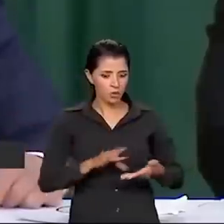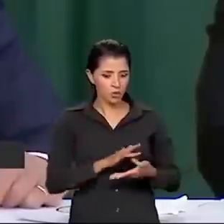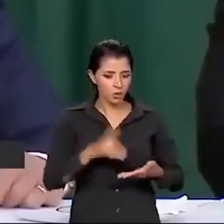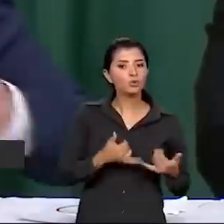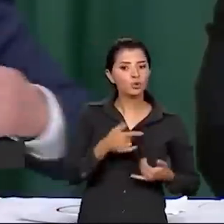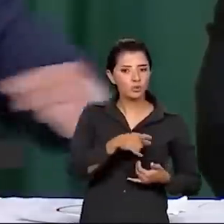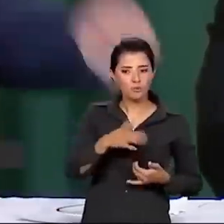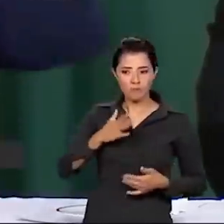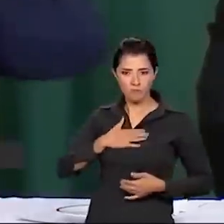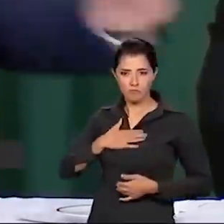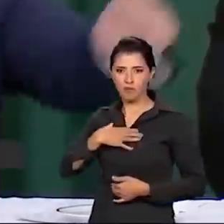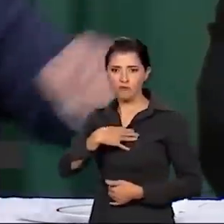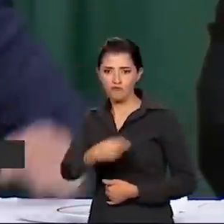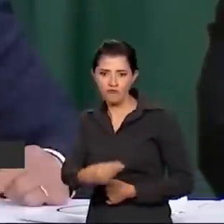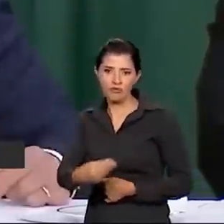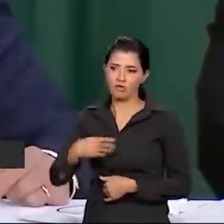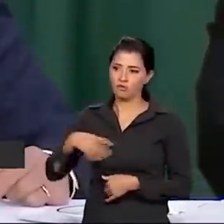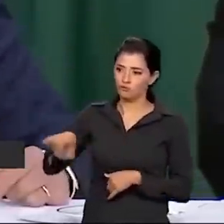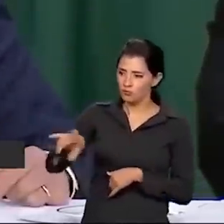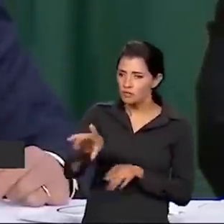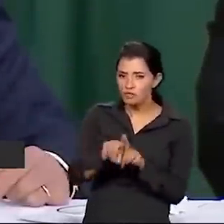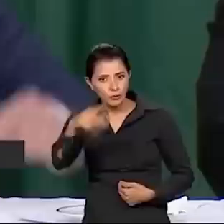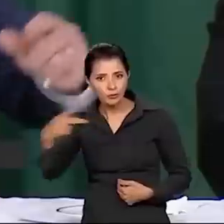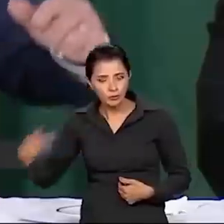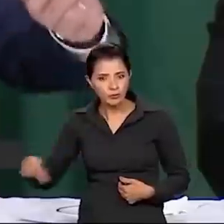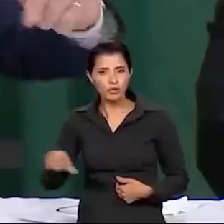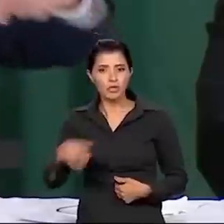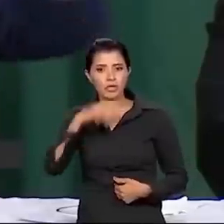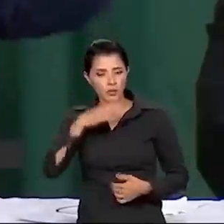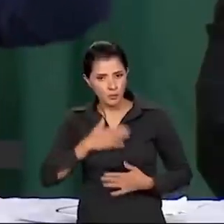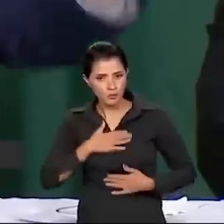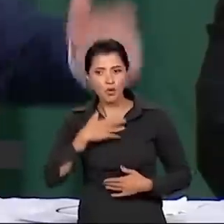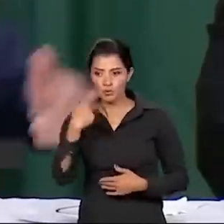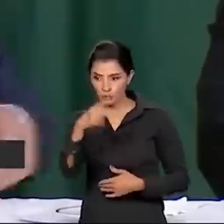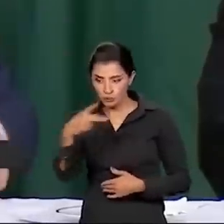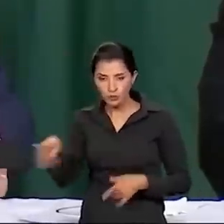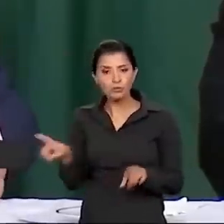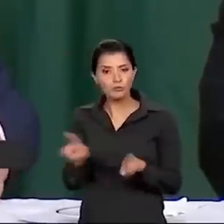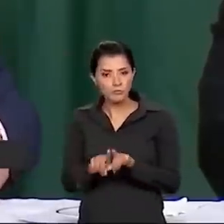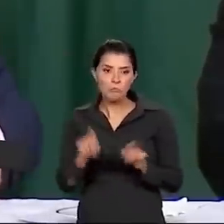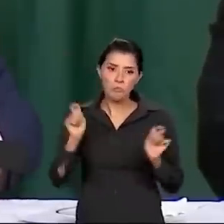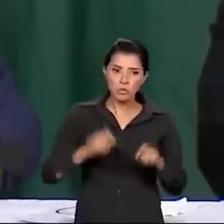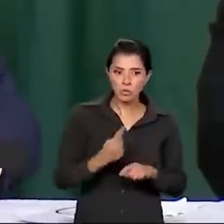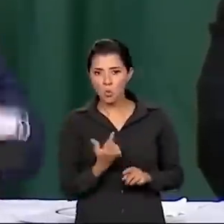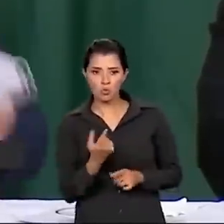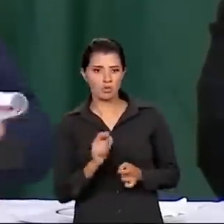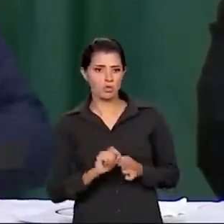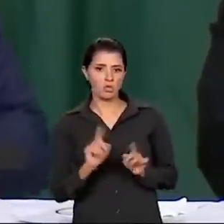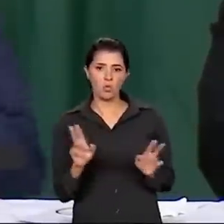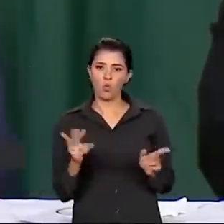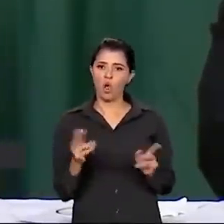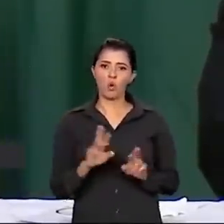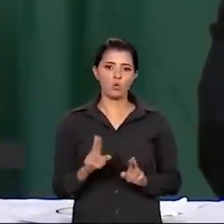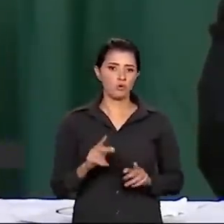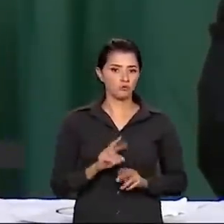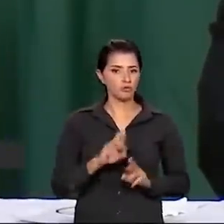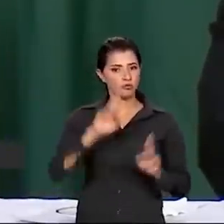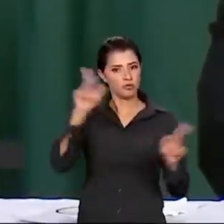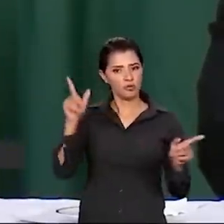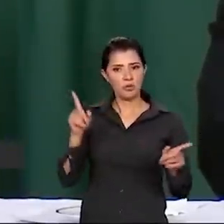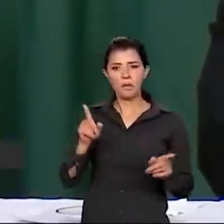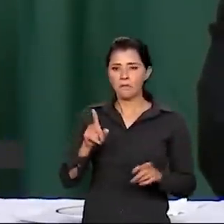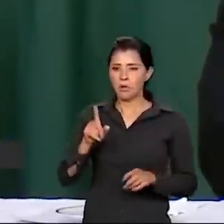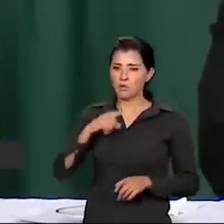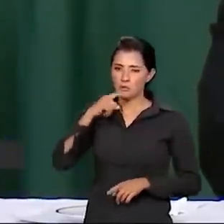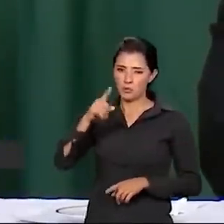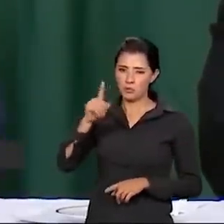um de vocês. É o meu neto, é os netos de cada um de vocês. Pode ser que tenha uma raríssima exceção que não faça isso. Mas eu duvido que tenha um moleque de